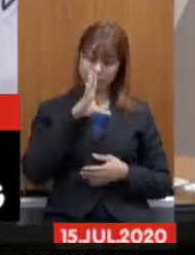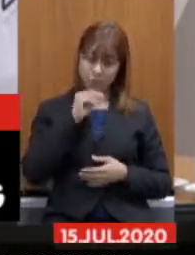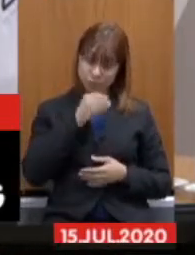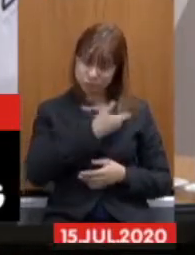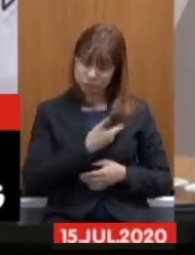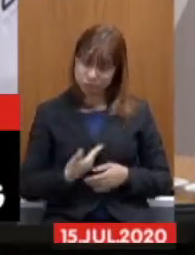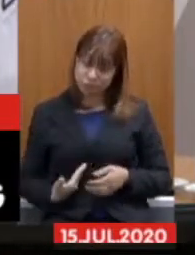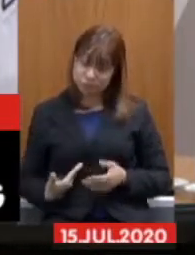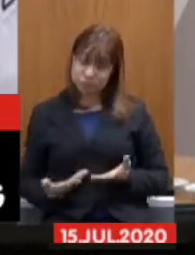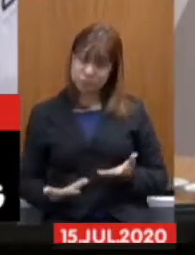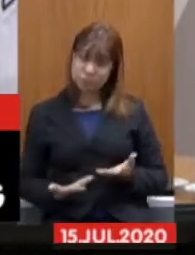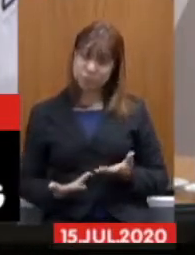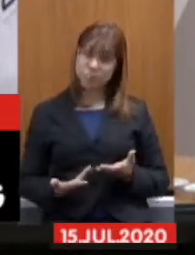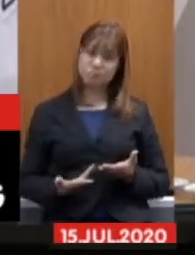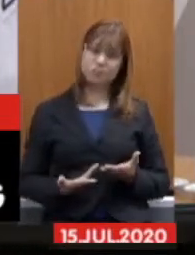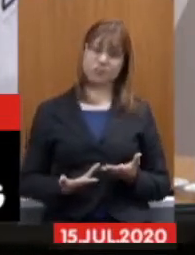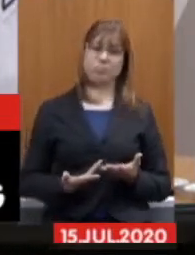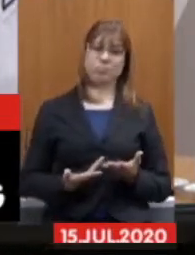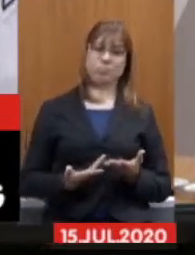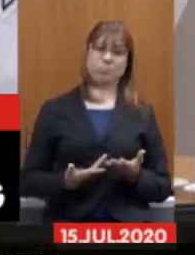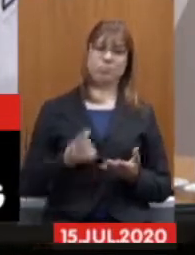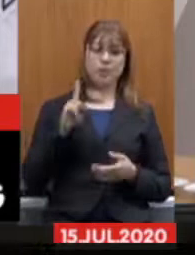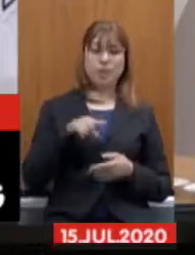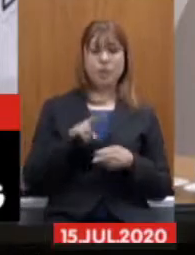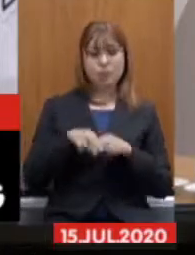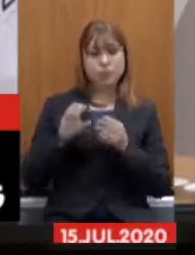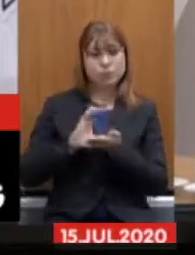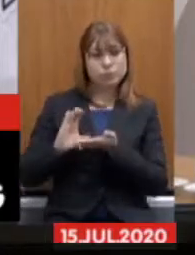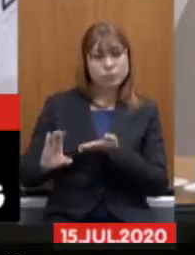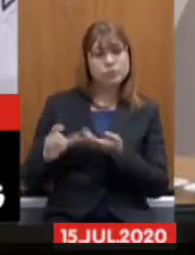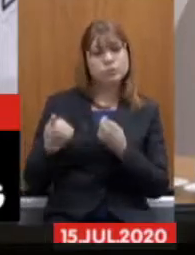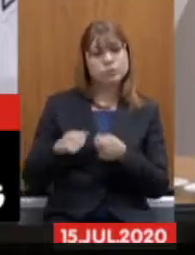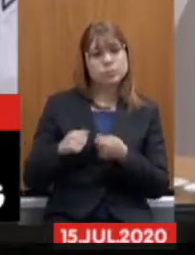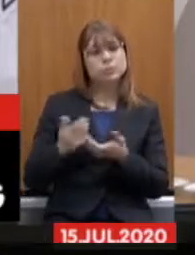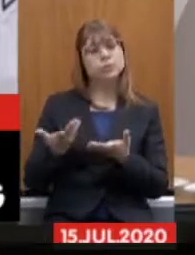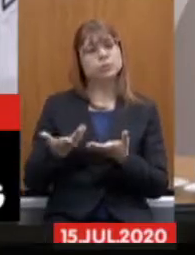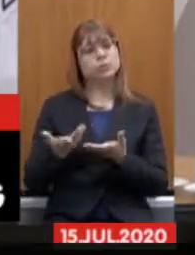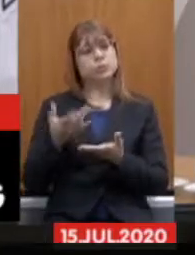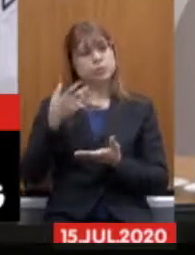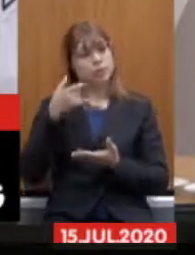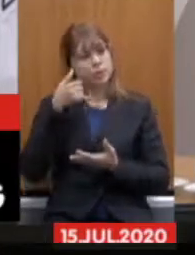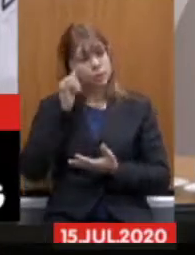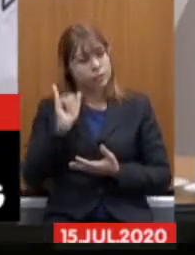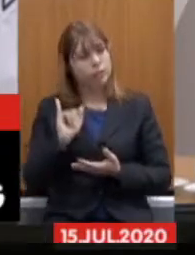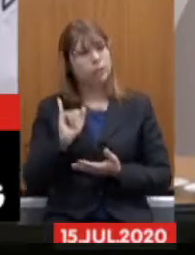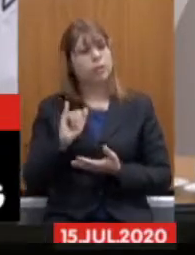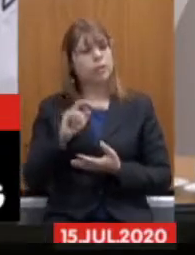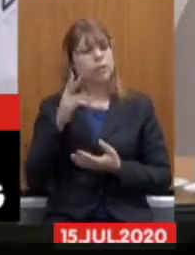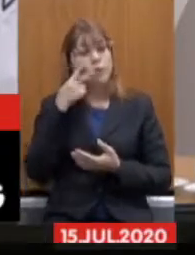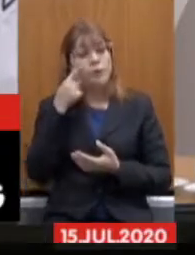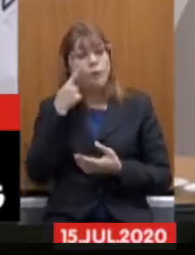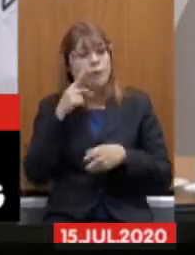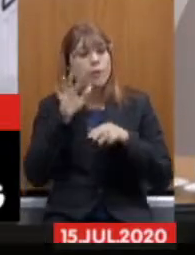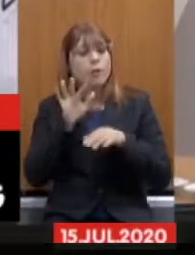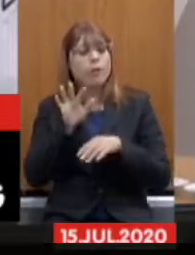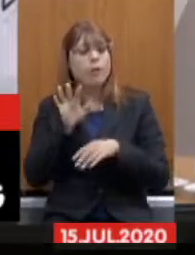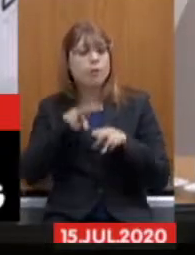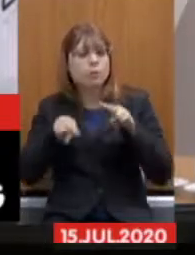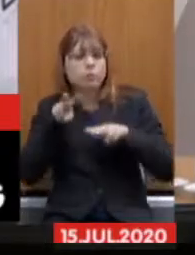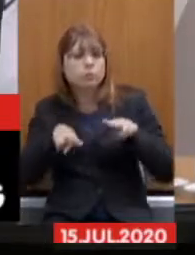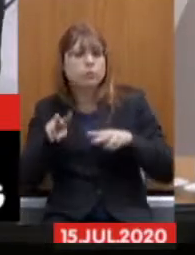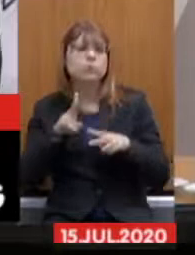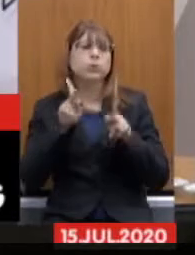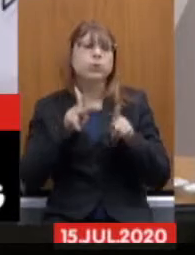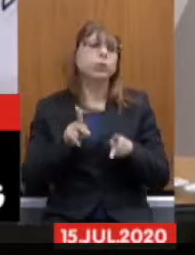vive apregoa né a saída na ponta da receita é investir no no combate à sonegação na concorrência desleal prova disso semana